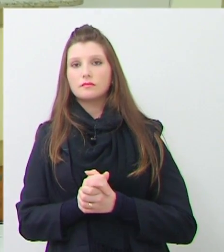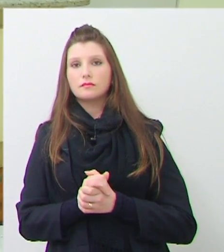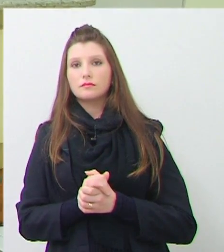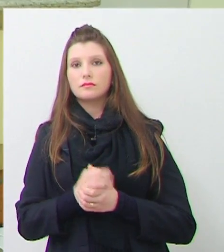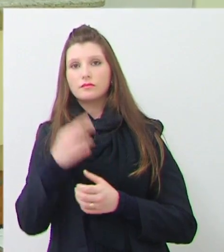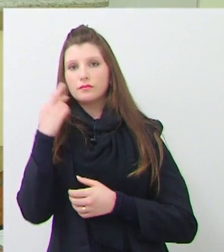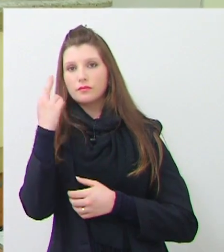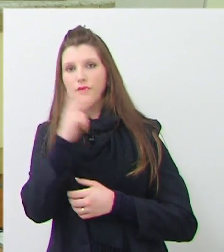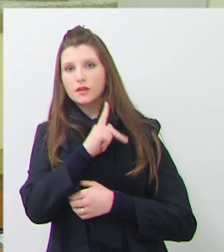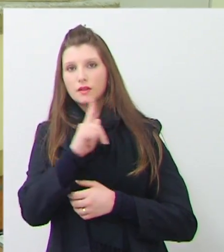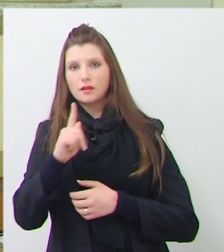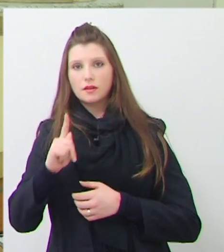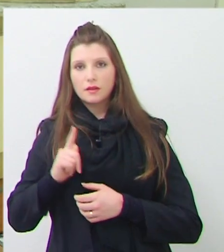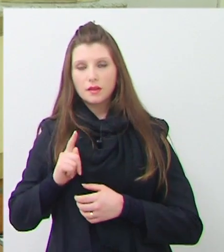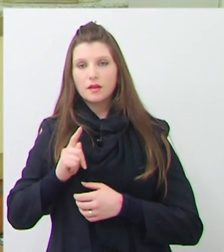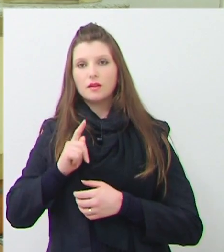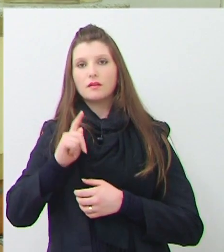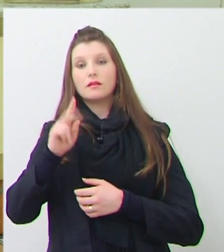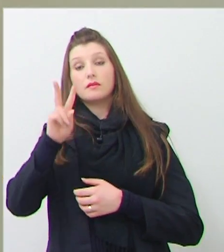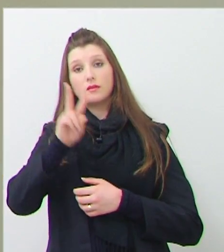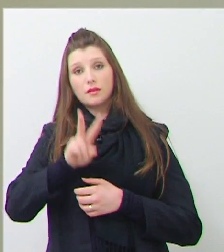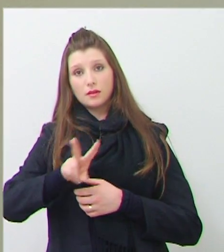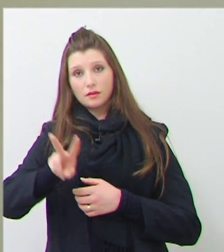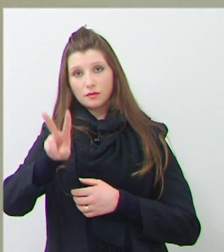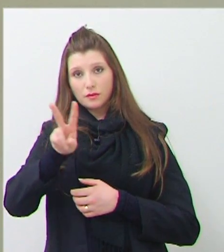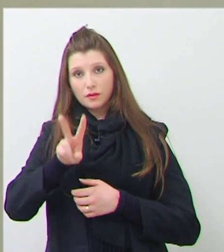Senhor presidente, senhores vereadores,